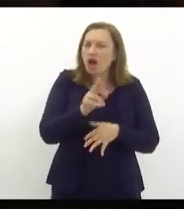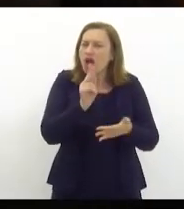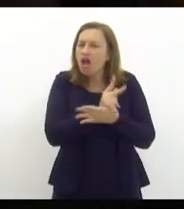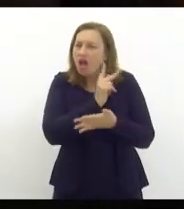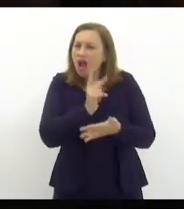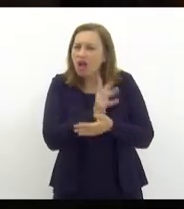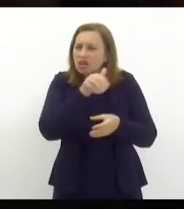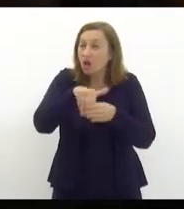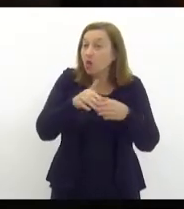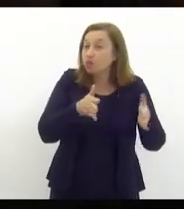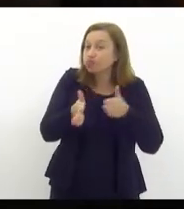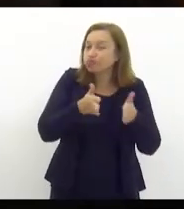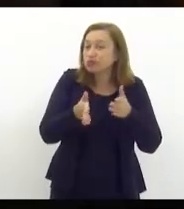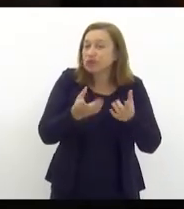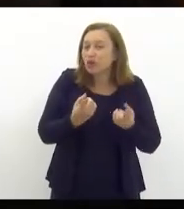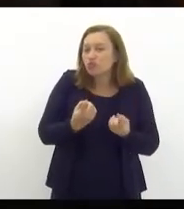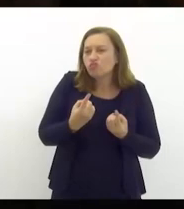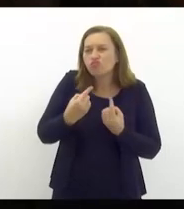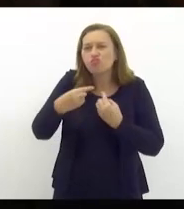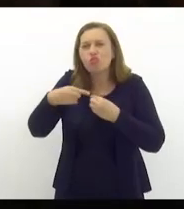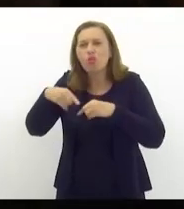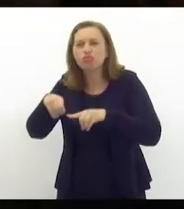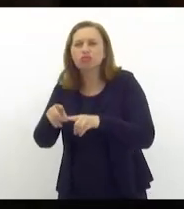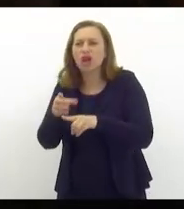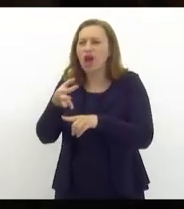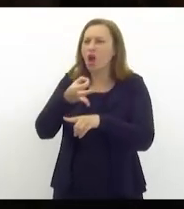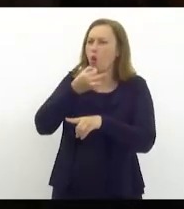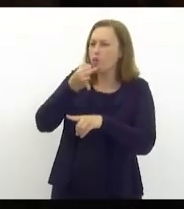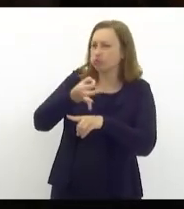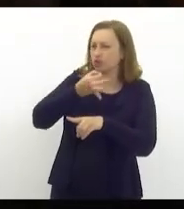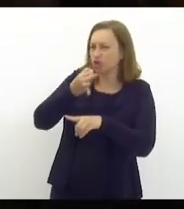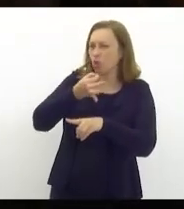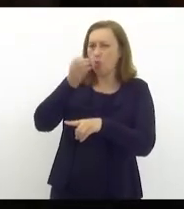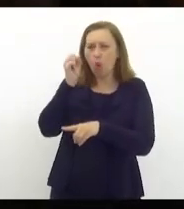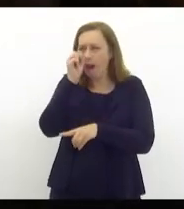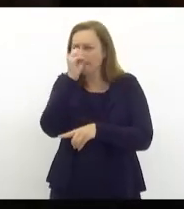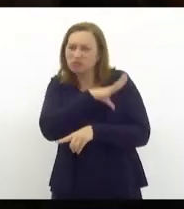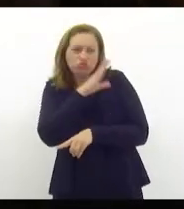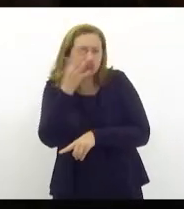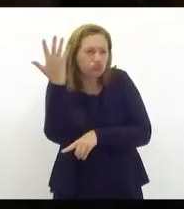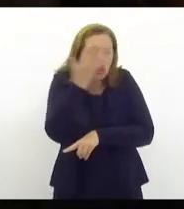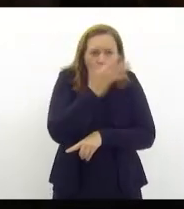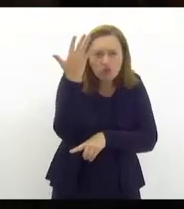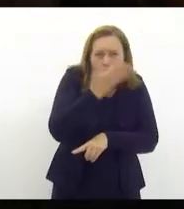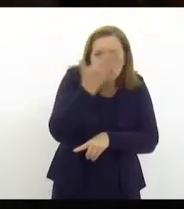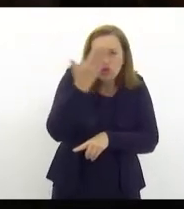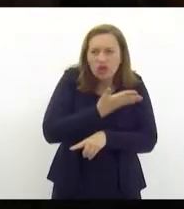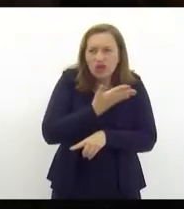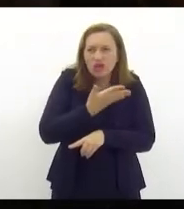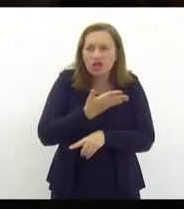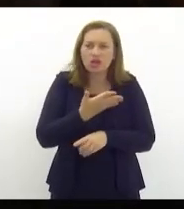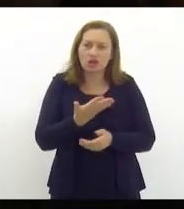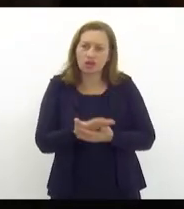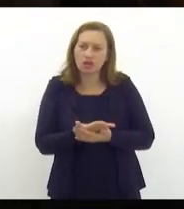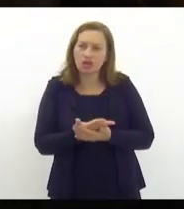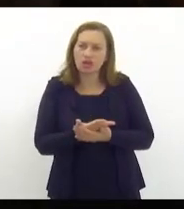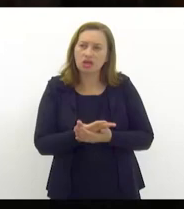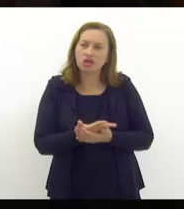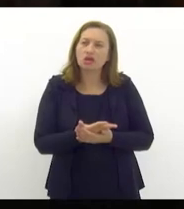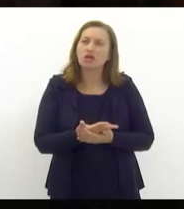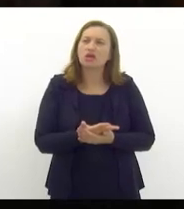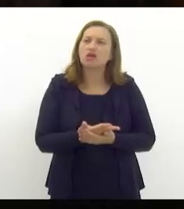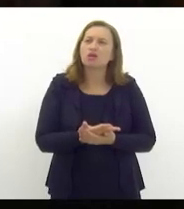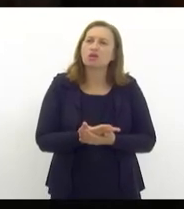Ou seja, há uma contradição, há um absurdo de não olhar à frente do seu nariz